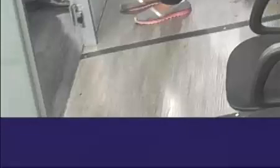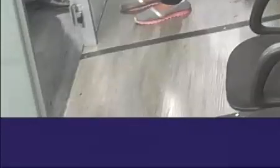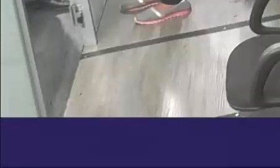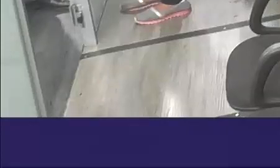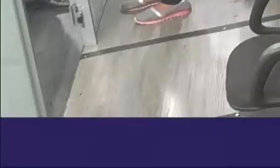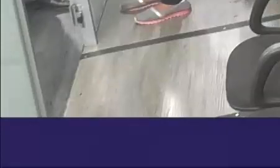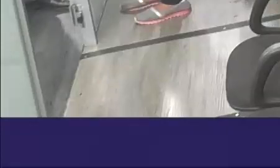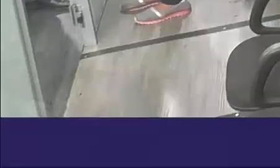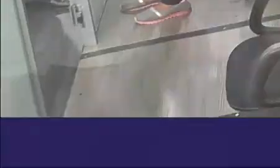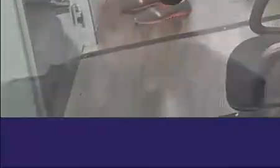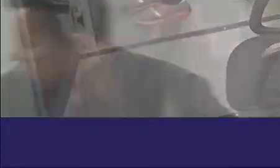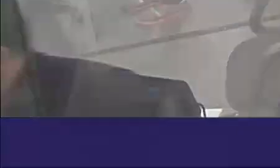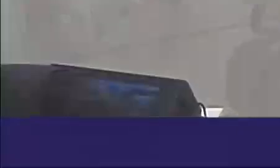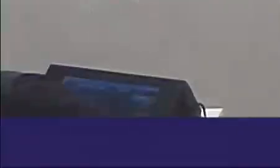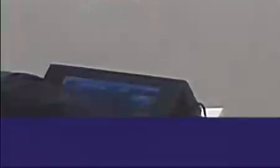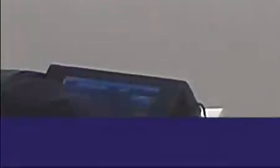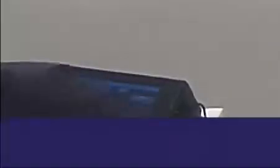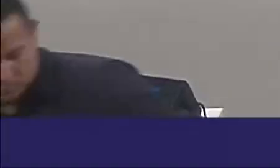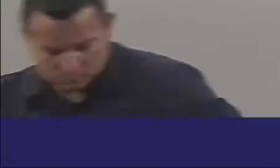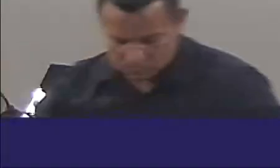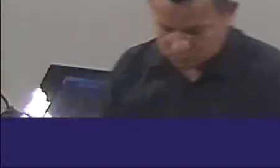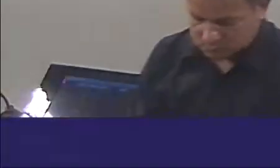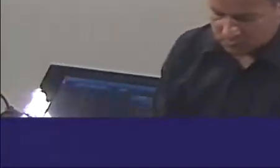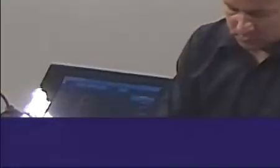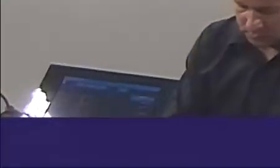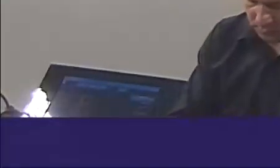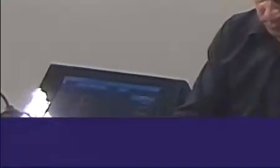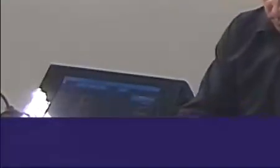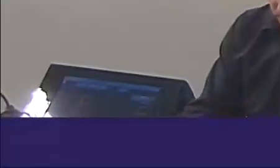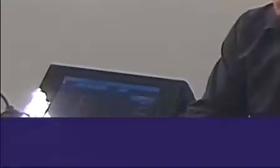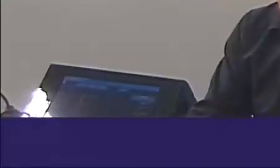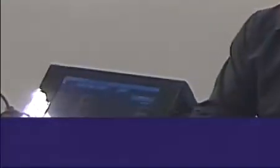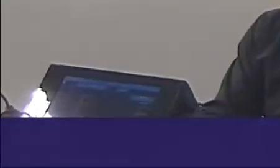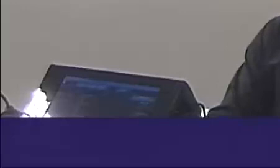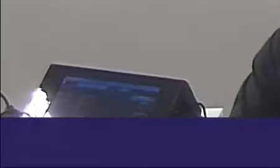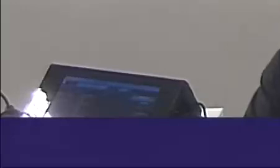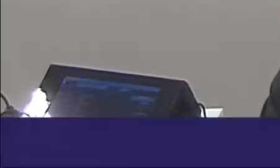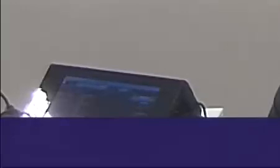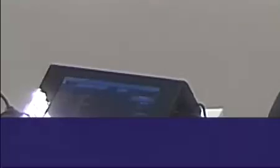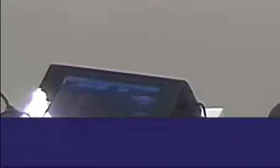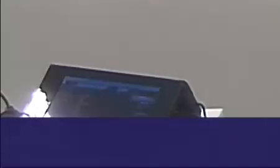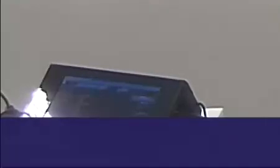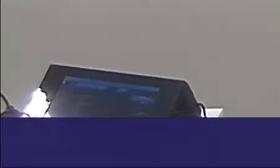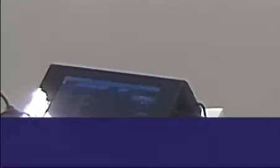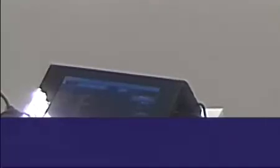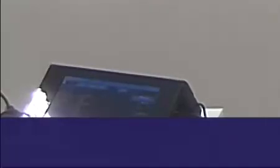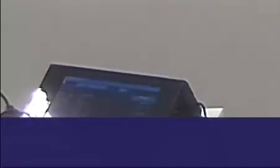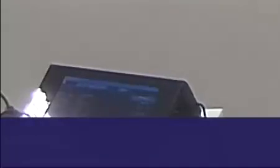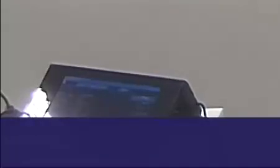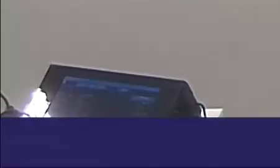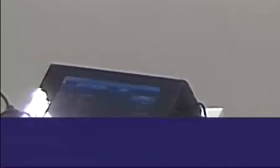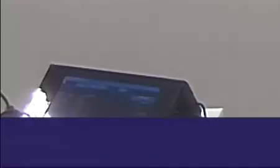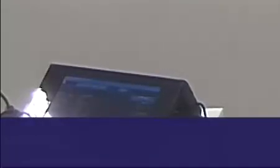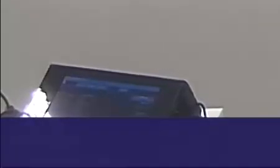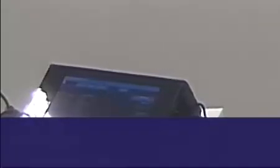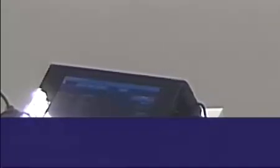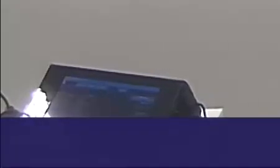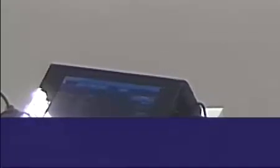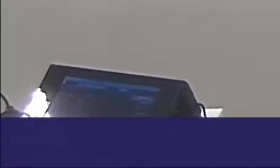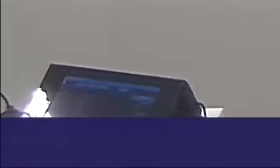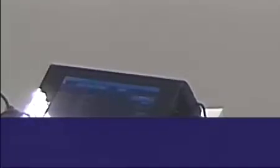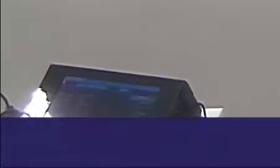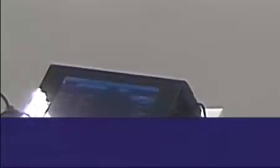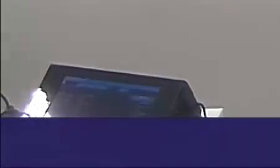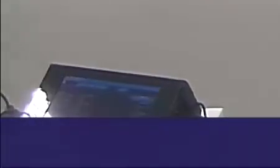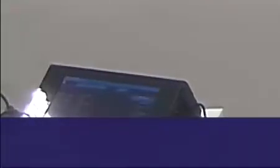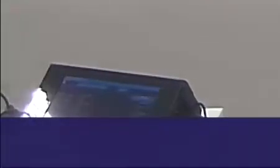reconhecer. Está aberto o painel para o registro de presença, para as inscrições,